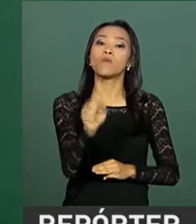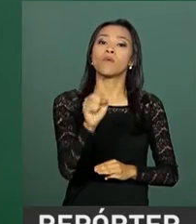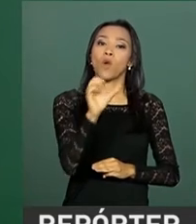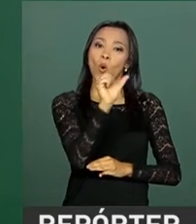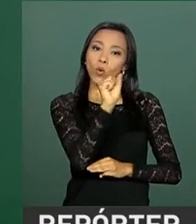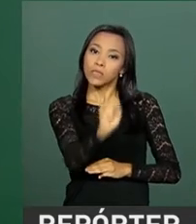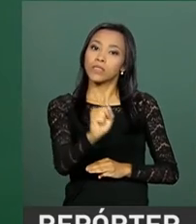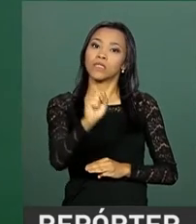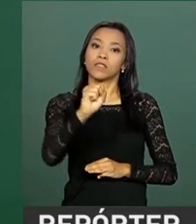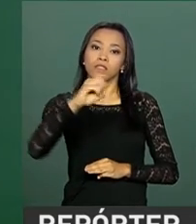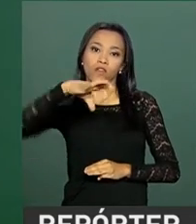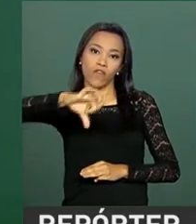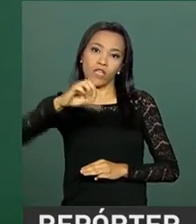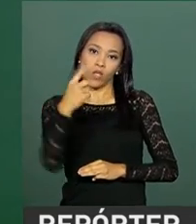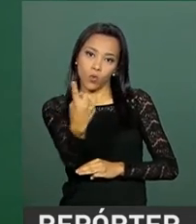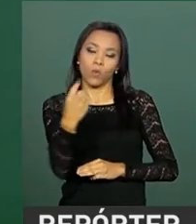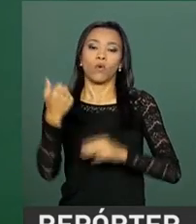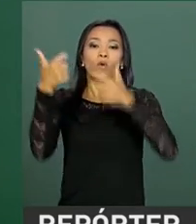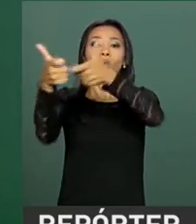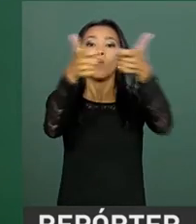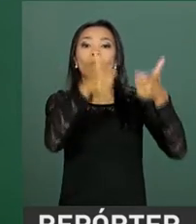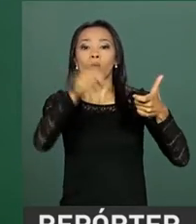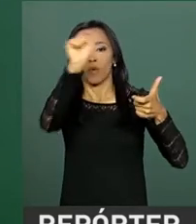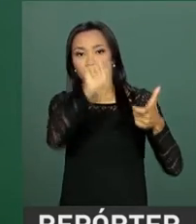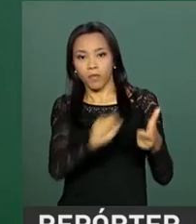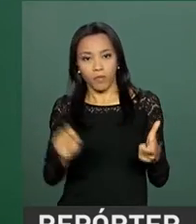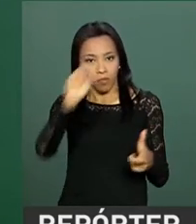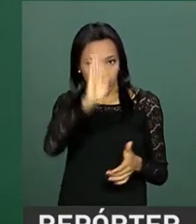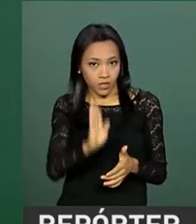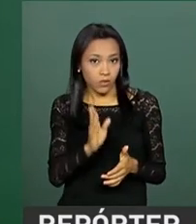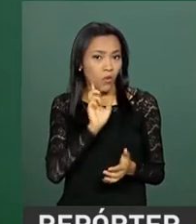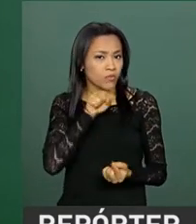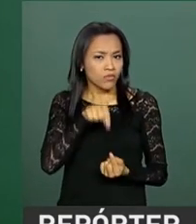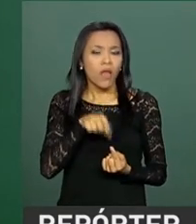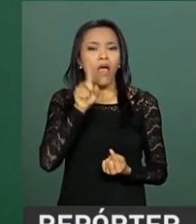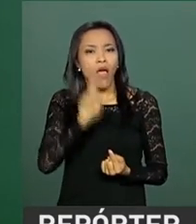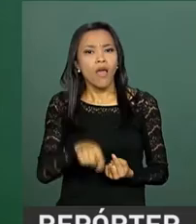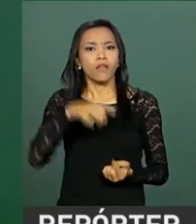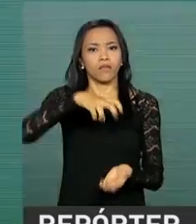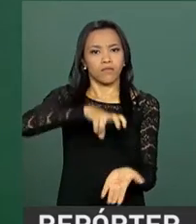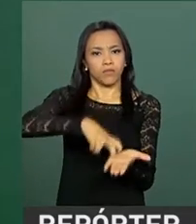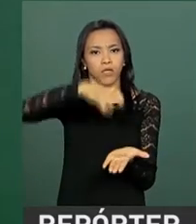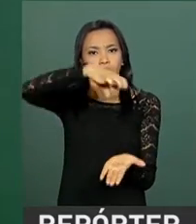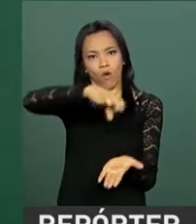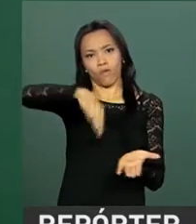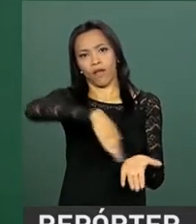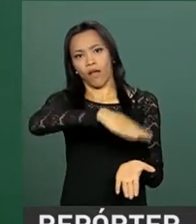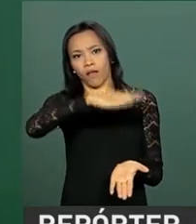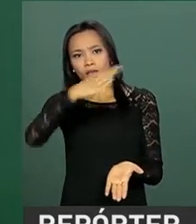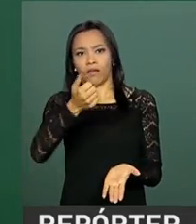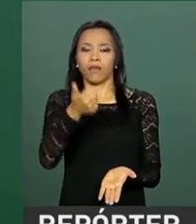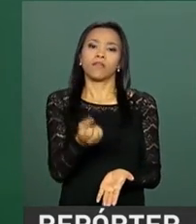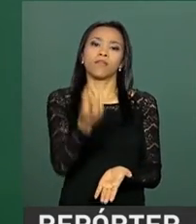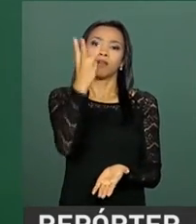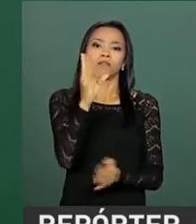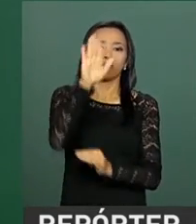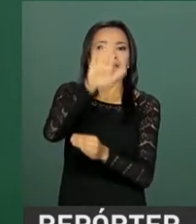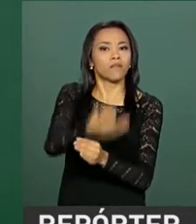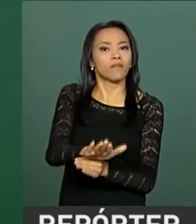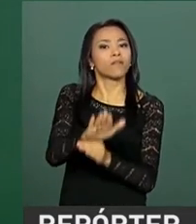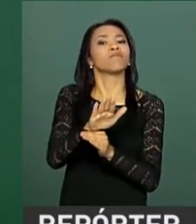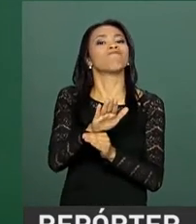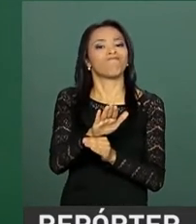1.891 lugares em todo o Brasil, para que das 9 da manhã até as 15 horas da